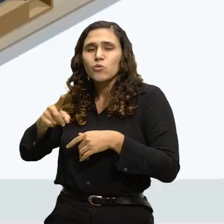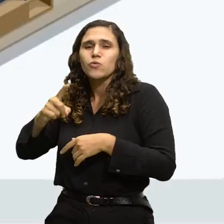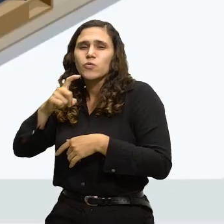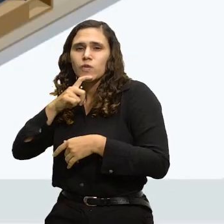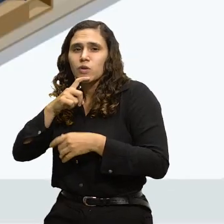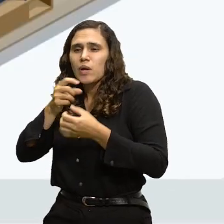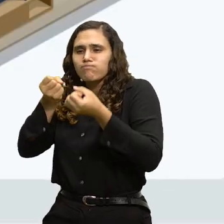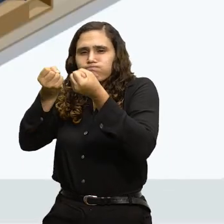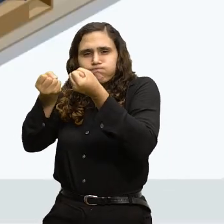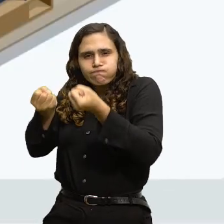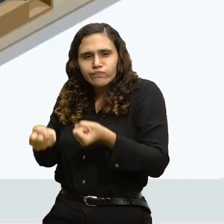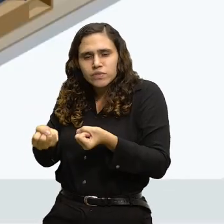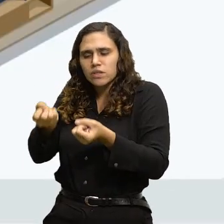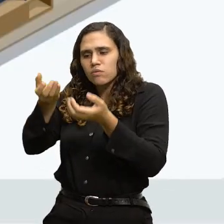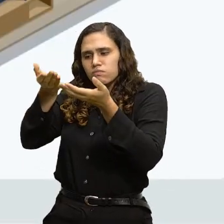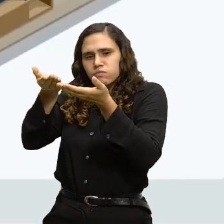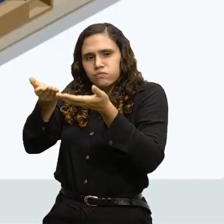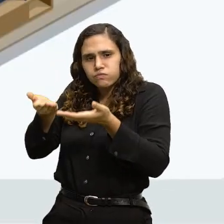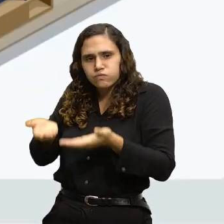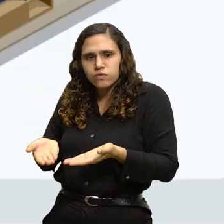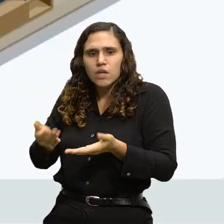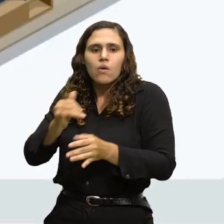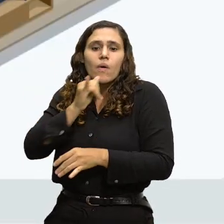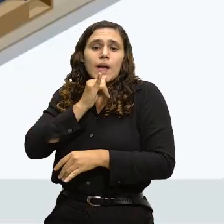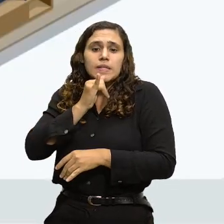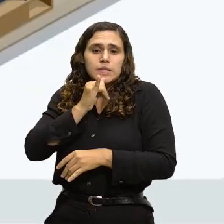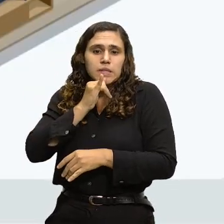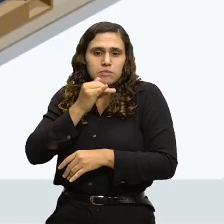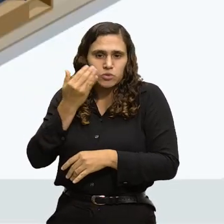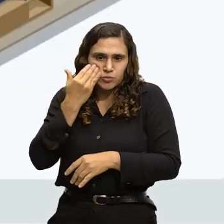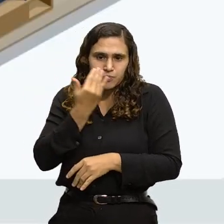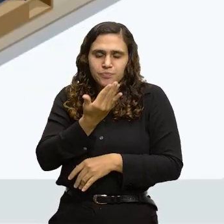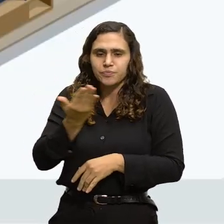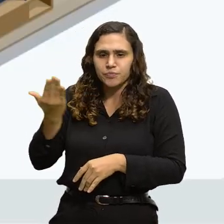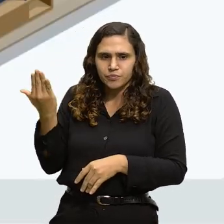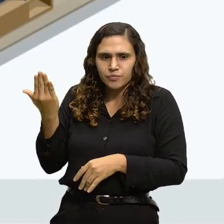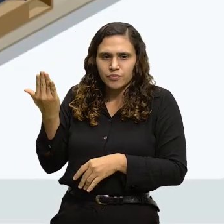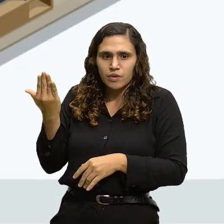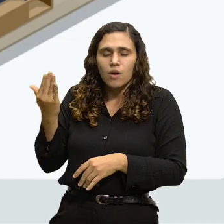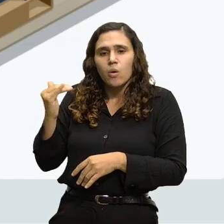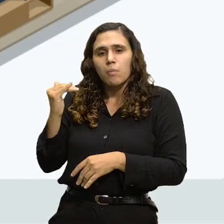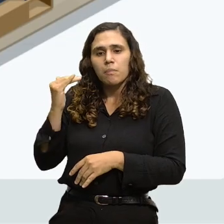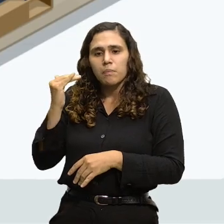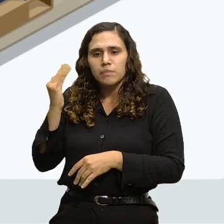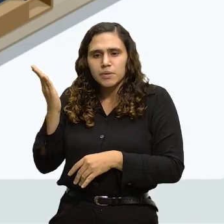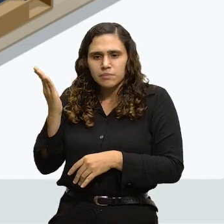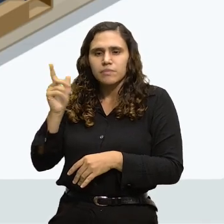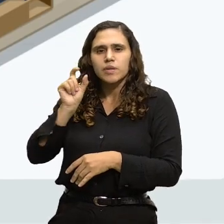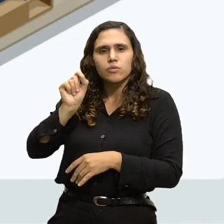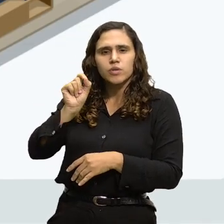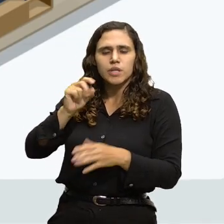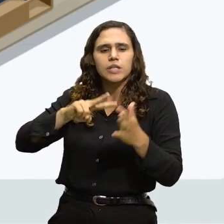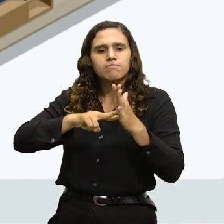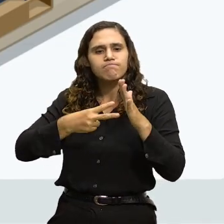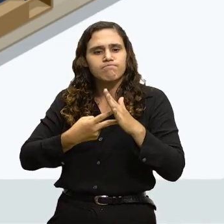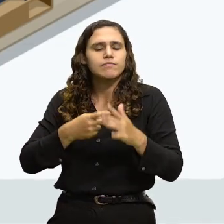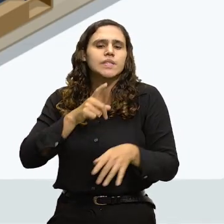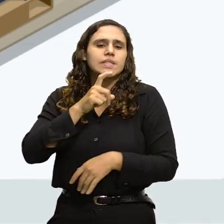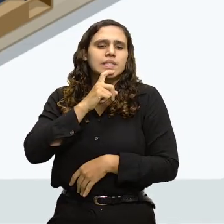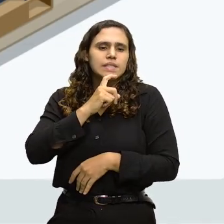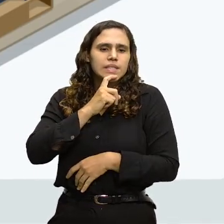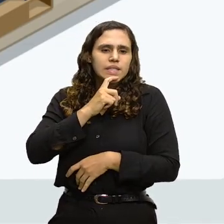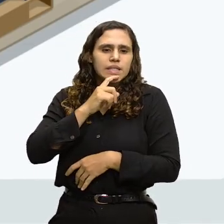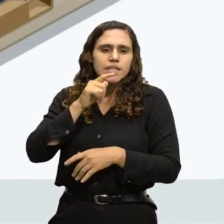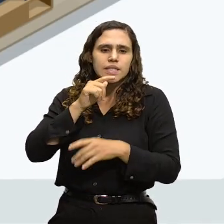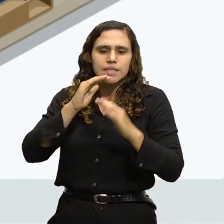desce. Então aqui nós temos uns exemplos de convecção. O primeiro deles é a geladeira. A geladeira, geralmente, ela tem um freezer em cima.